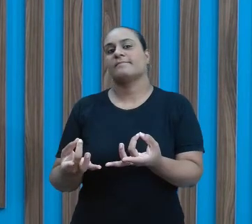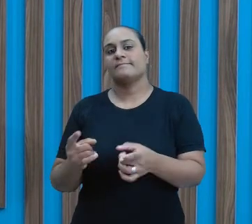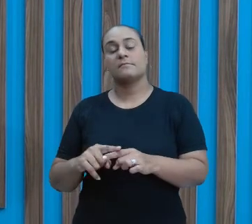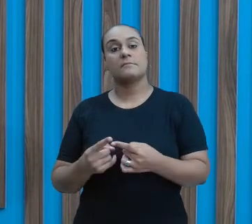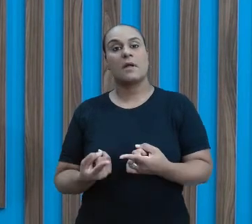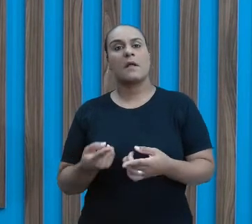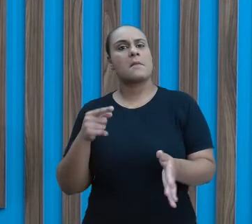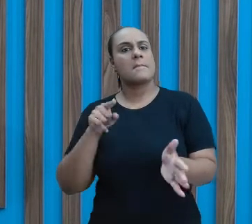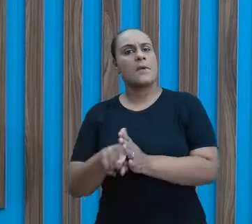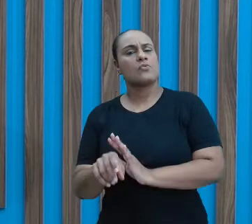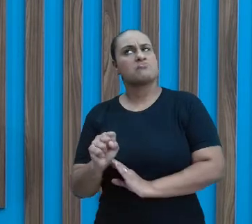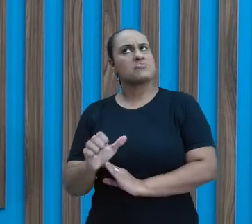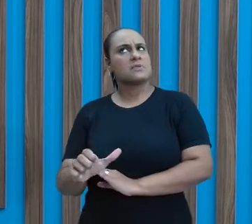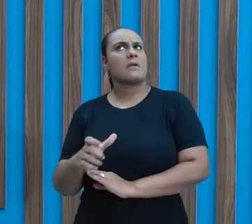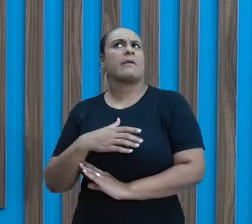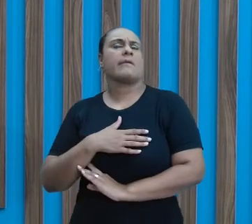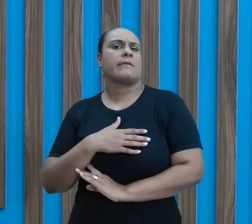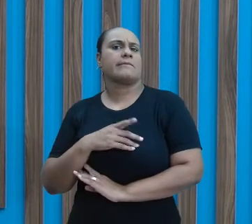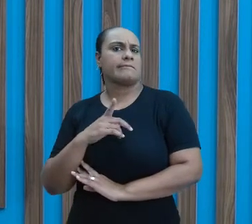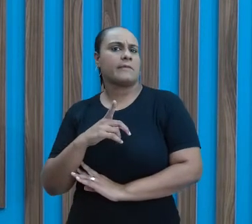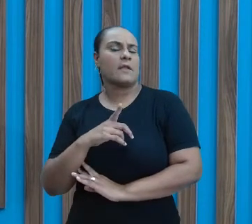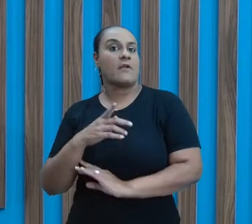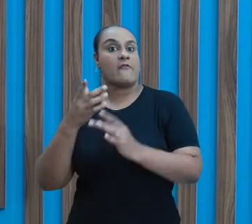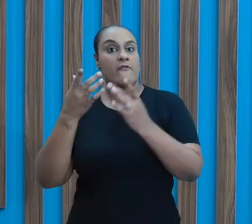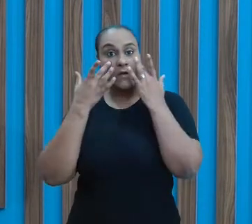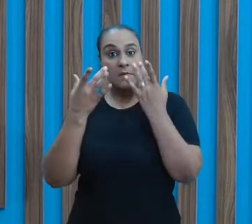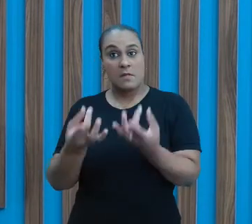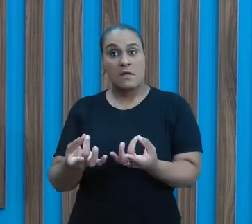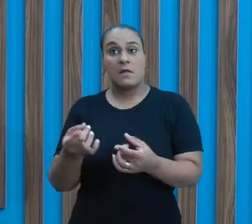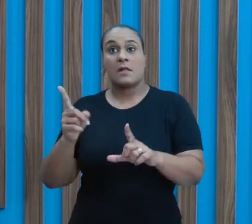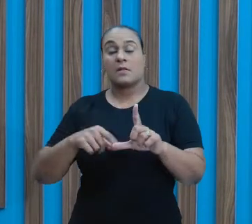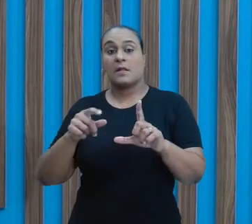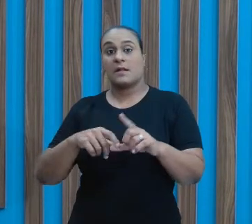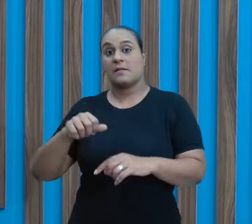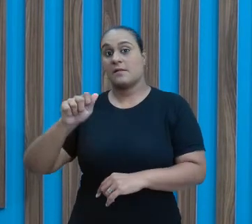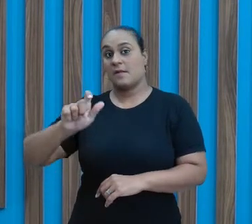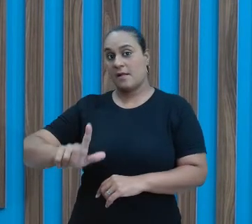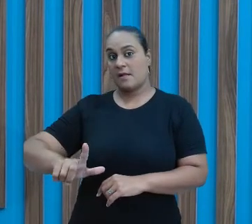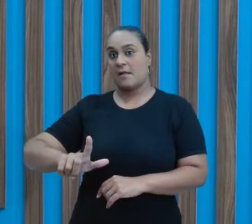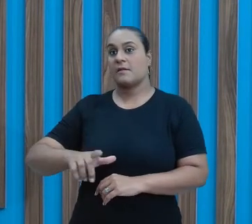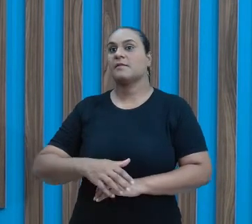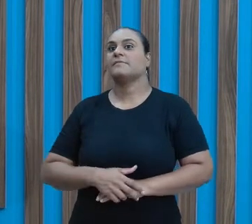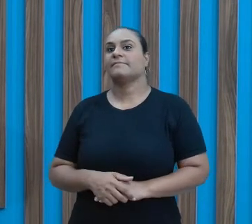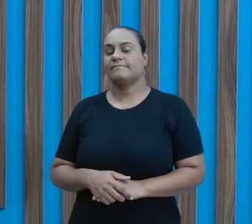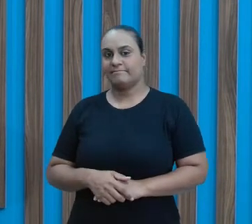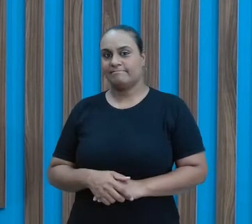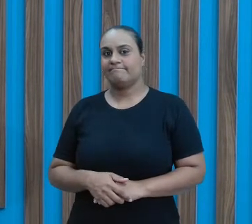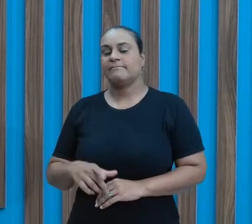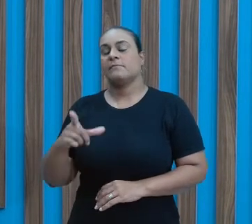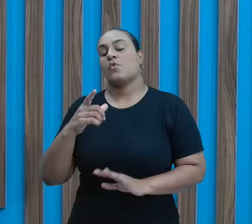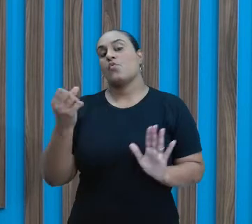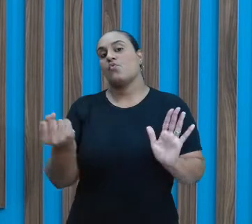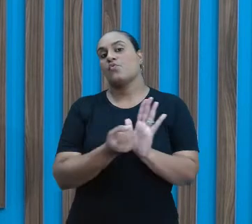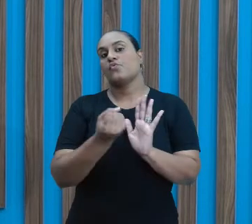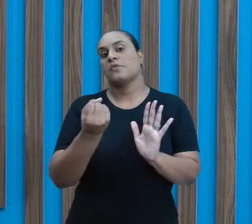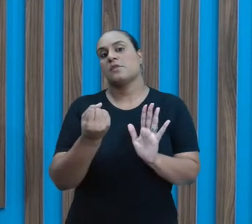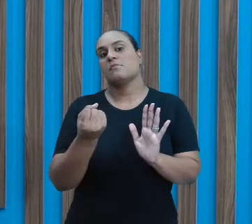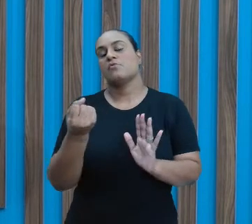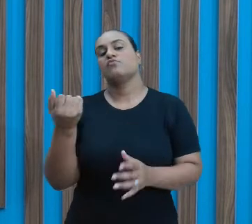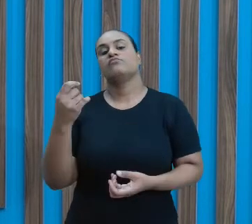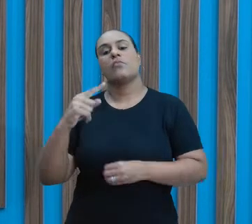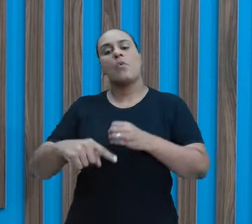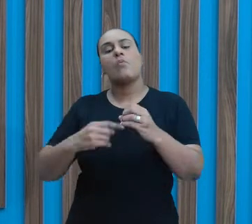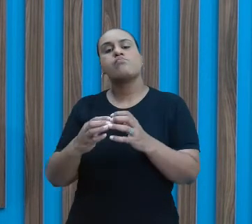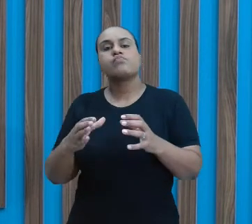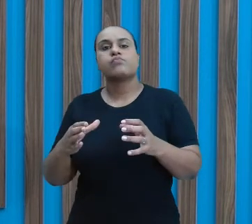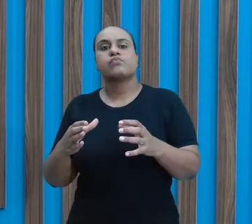você perguntou se tinha alguma coisa, fiquem atentos na letra L. Quando o símbolo não é químico aí